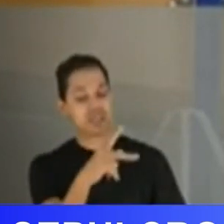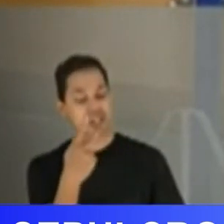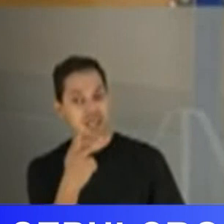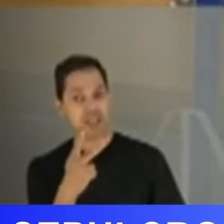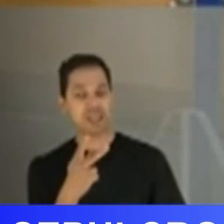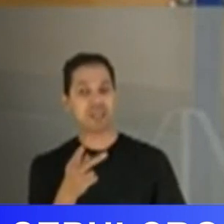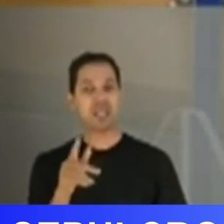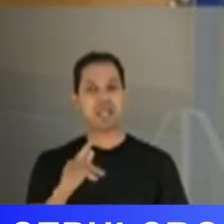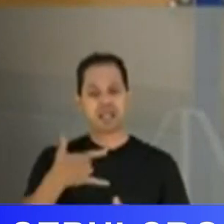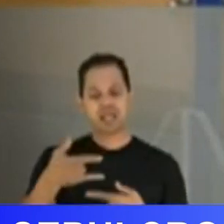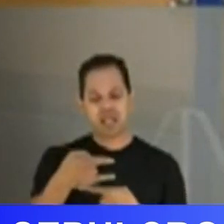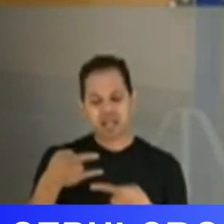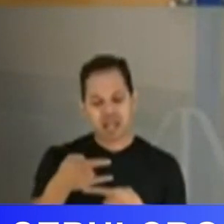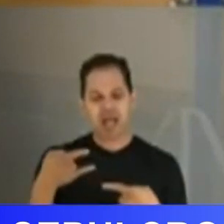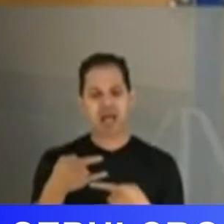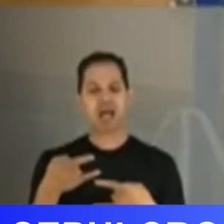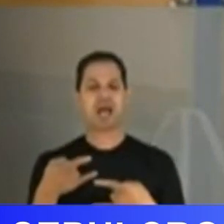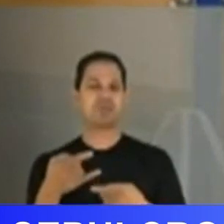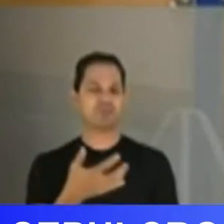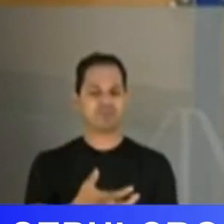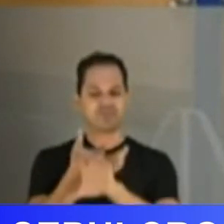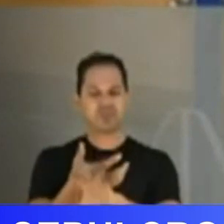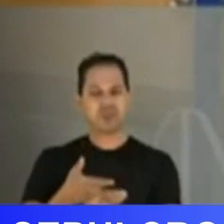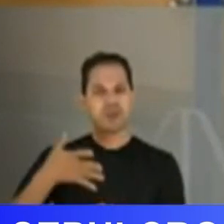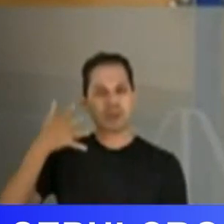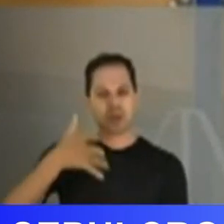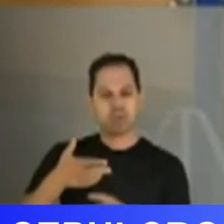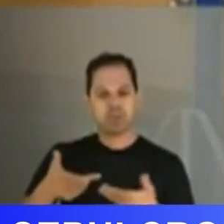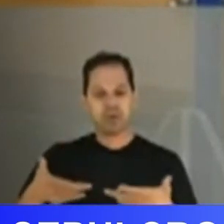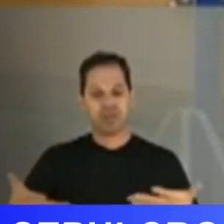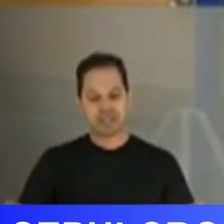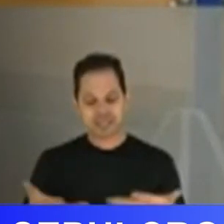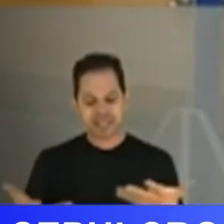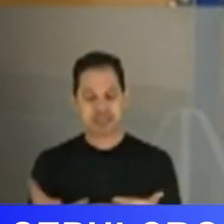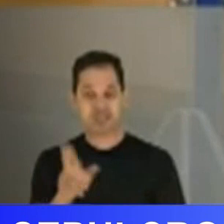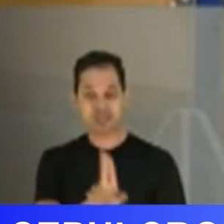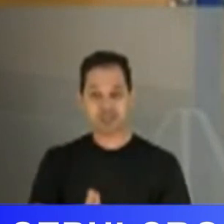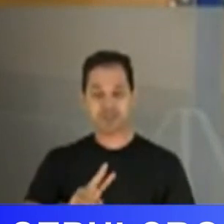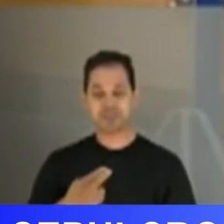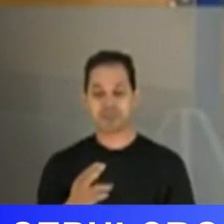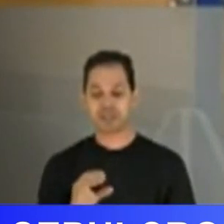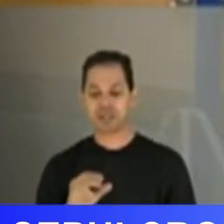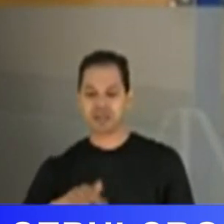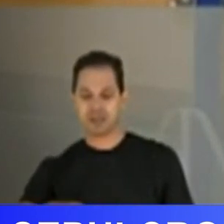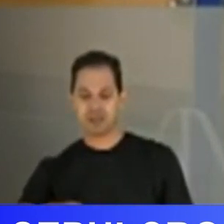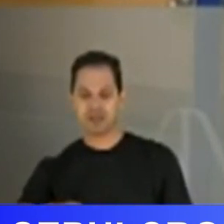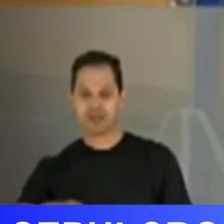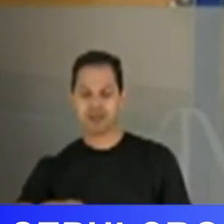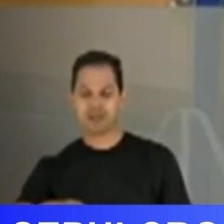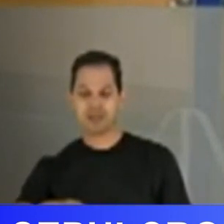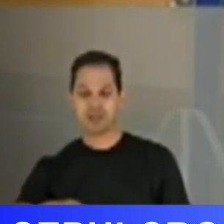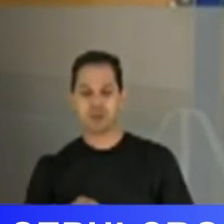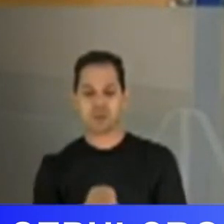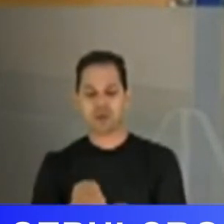as suas lives, as suas informações acerca do incentivo, por exemplo, do uso da hidroxicloroquina, o que é que